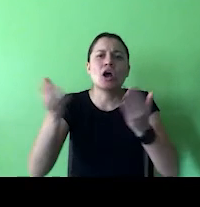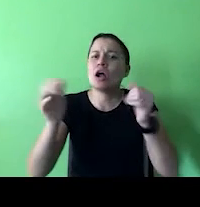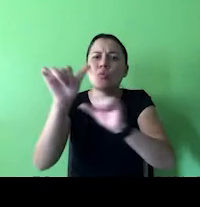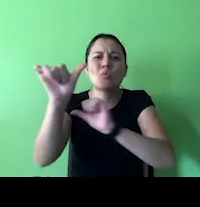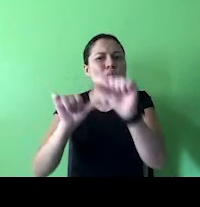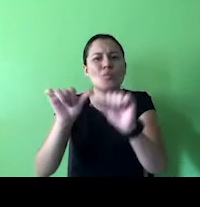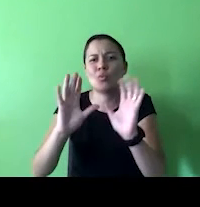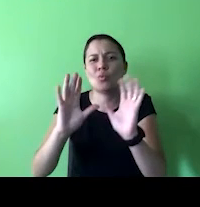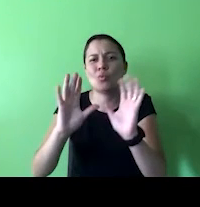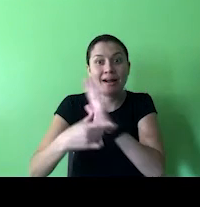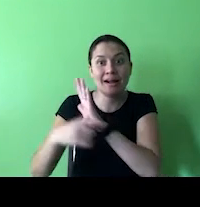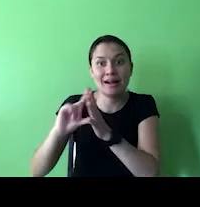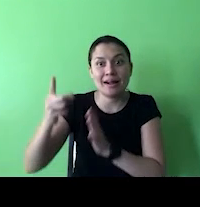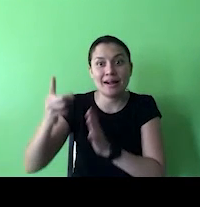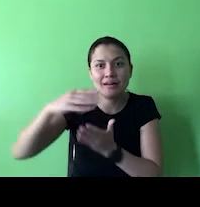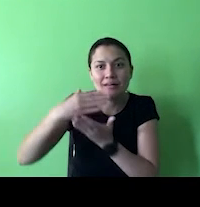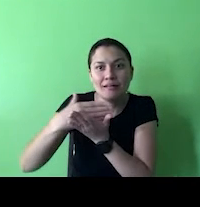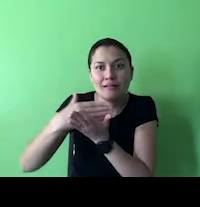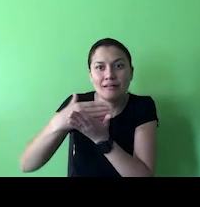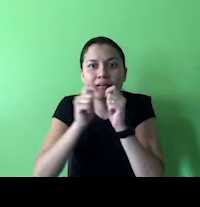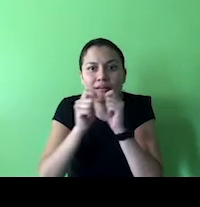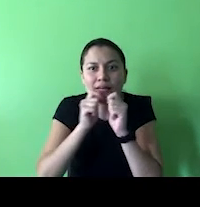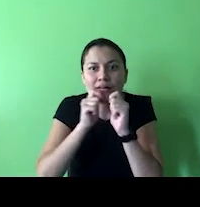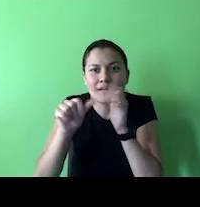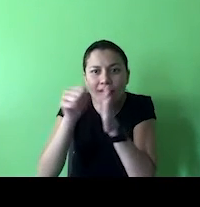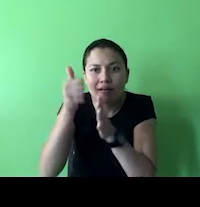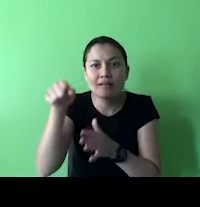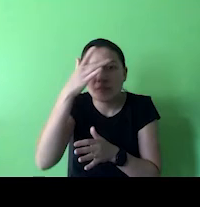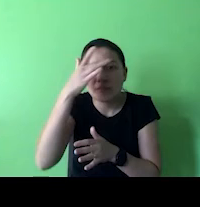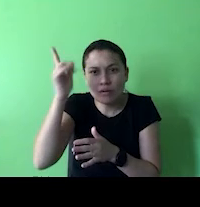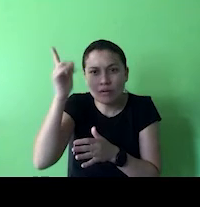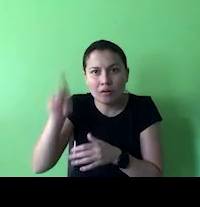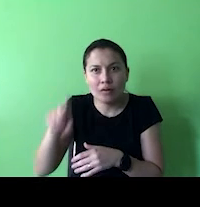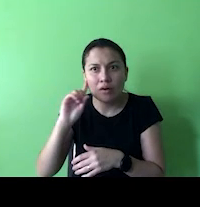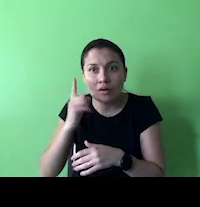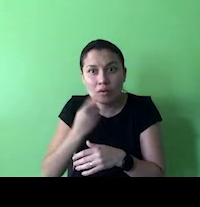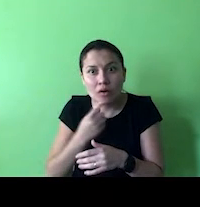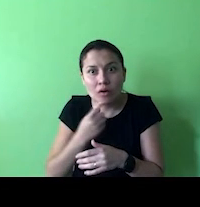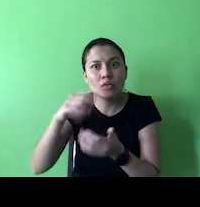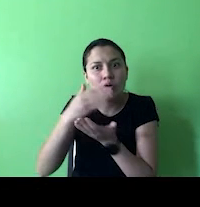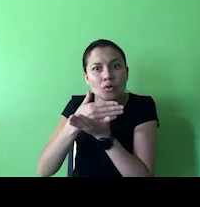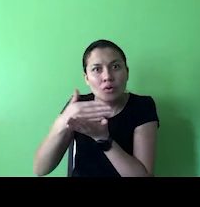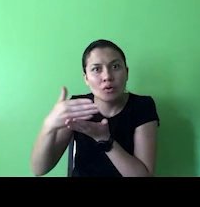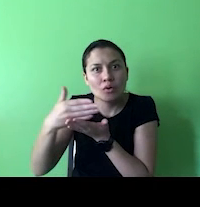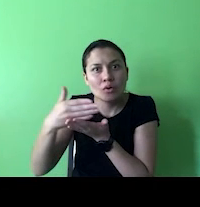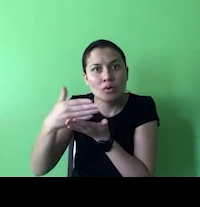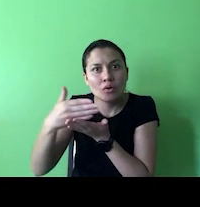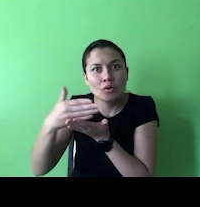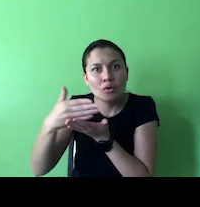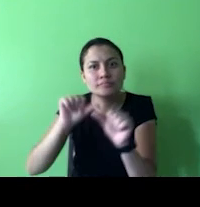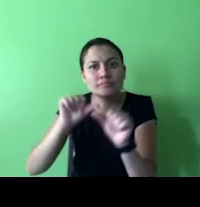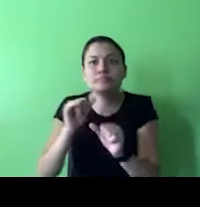momento. Depois que a gente realizou as primeiras entrevistas com as pessoas surdas, a gente conseguiu atualizar de um surdo